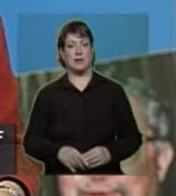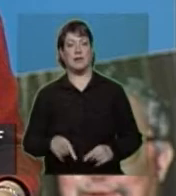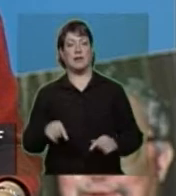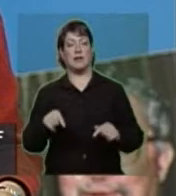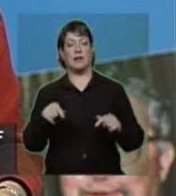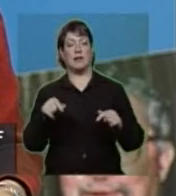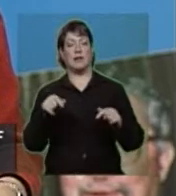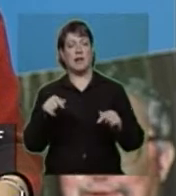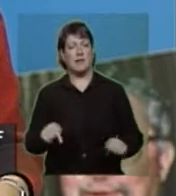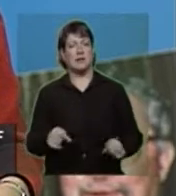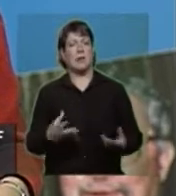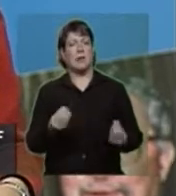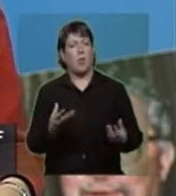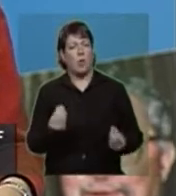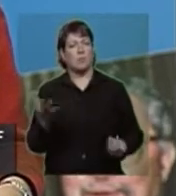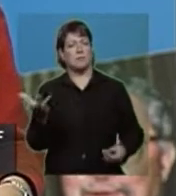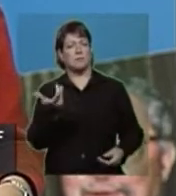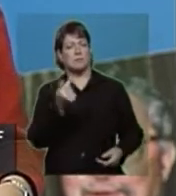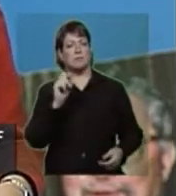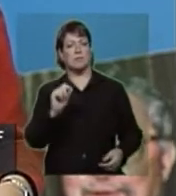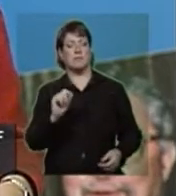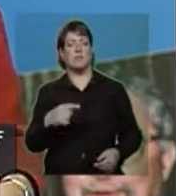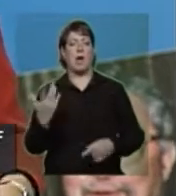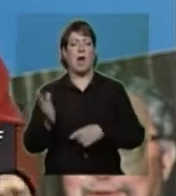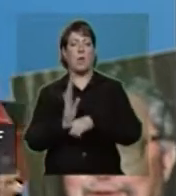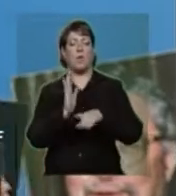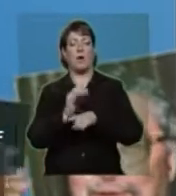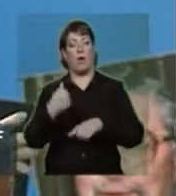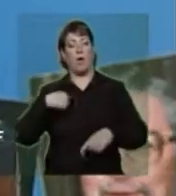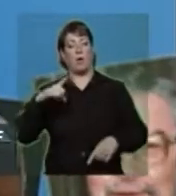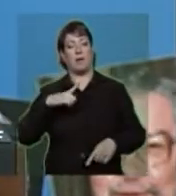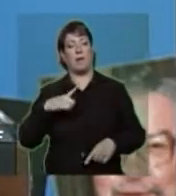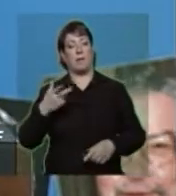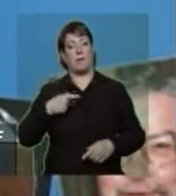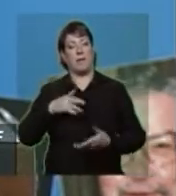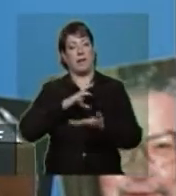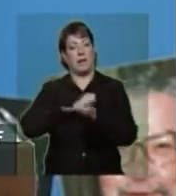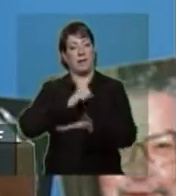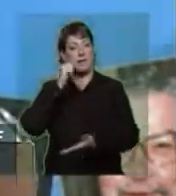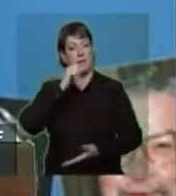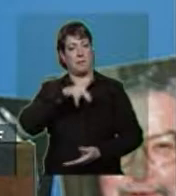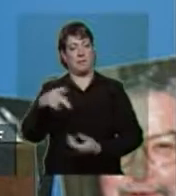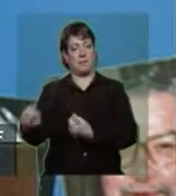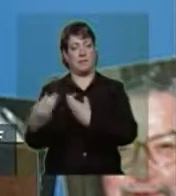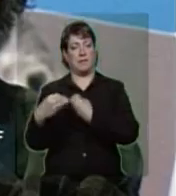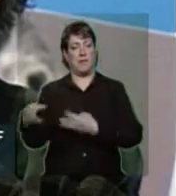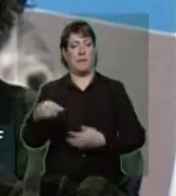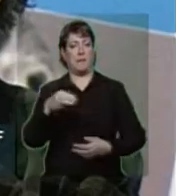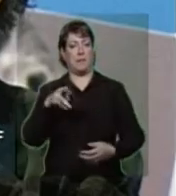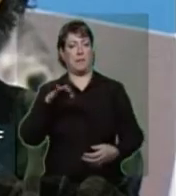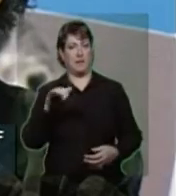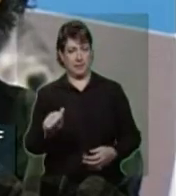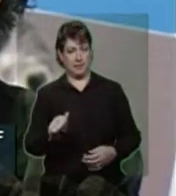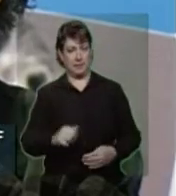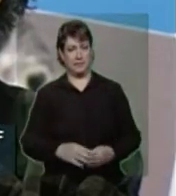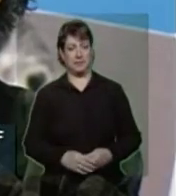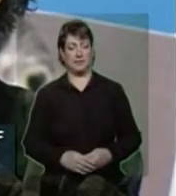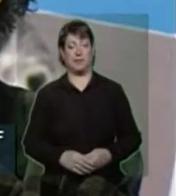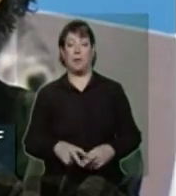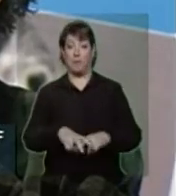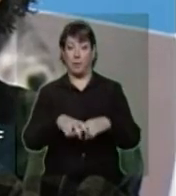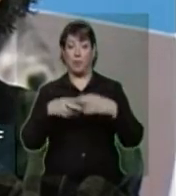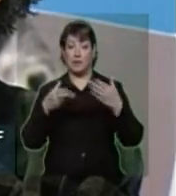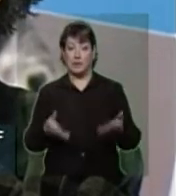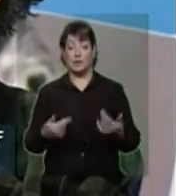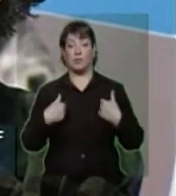sistemática colaboração que eu tenho na minha querida mestra e professora. Por isso,